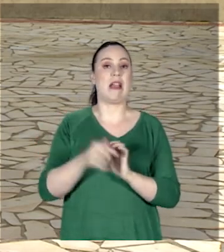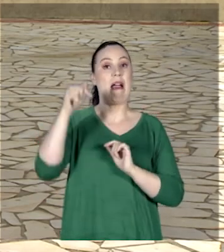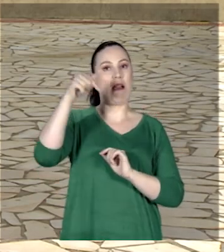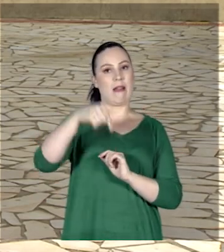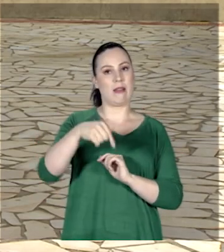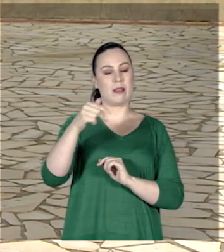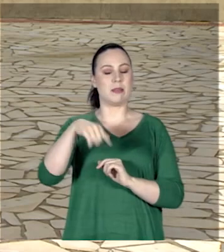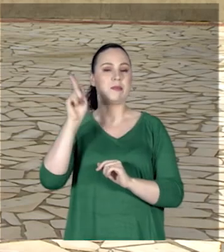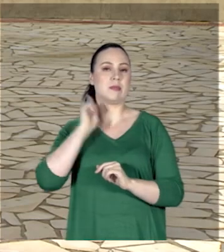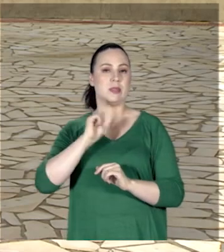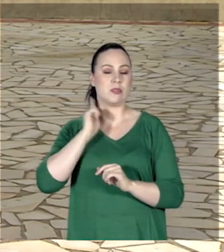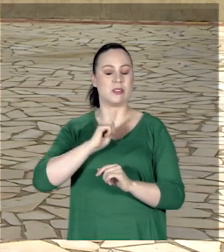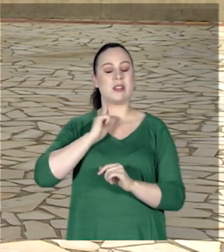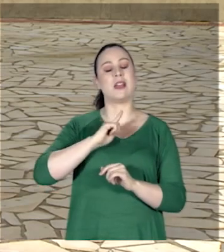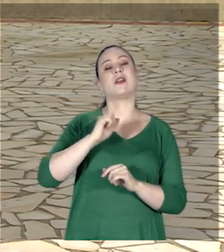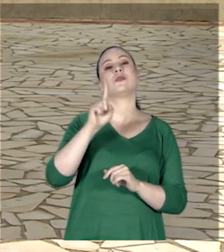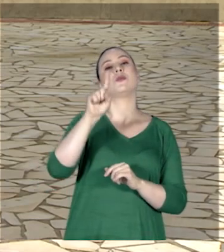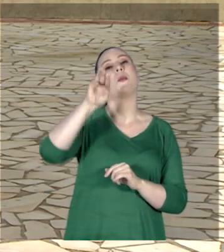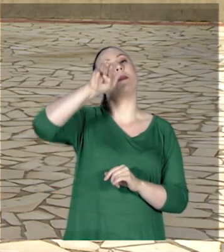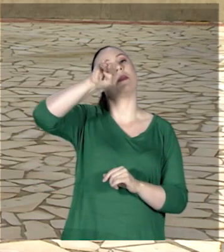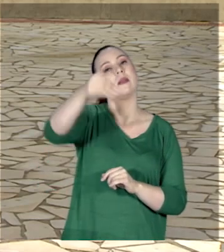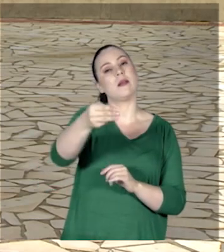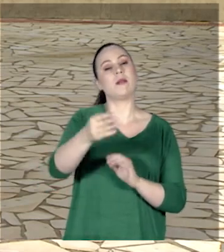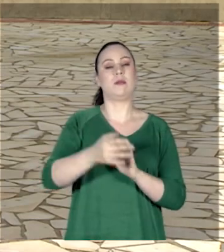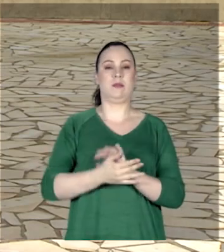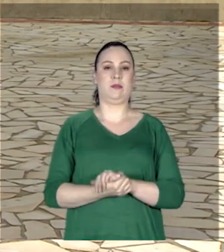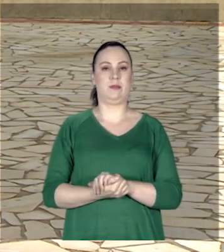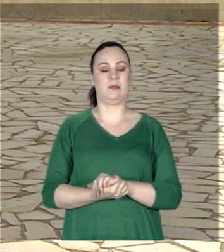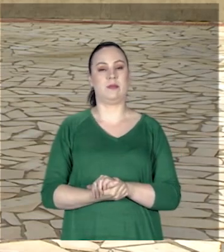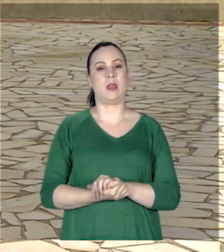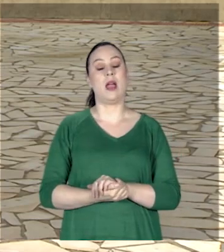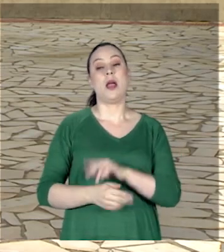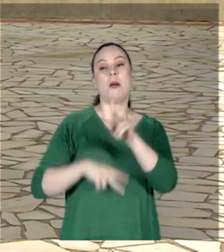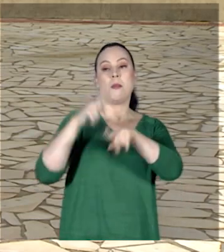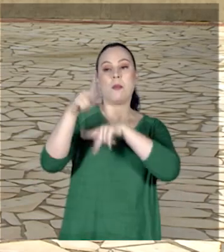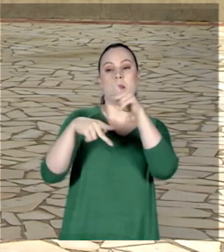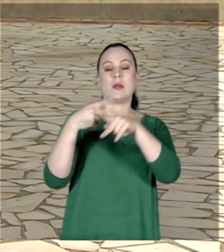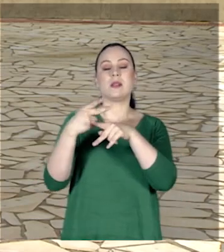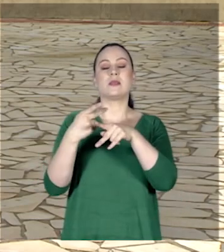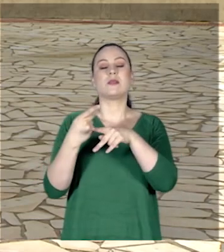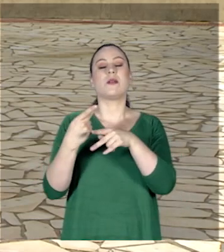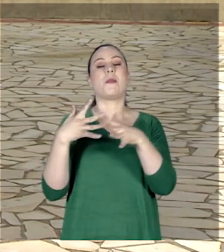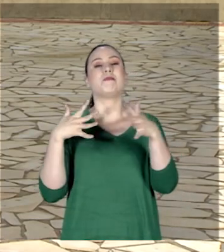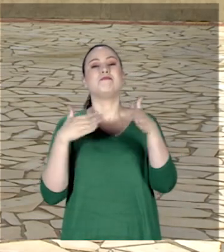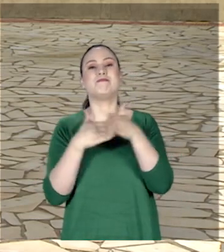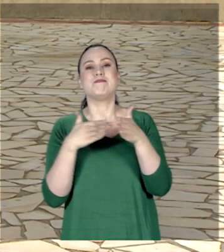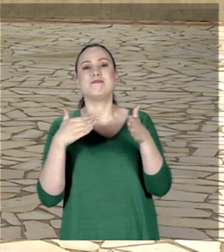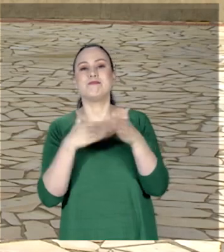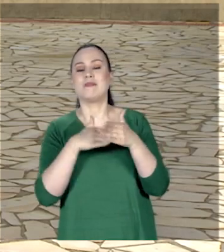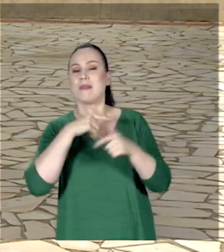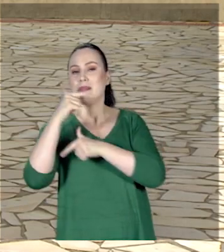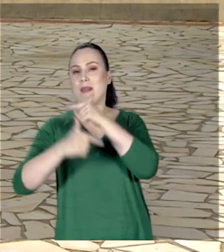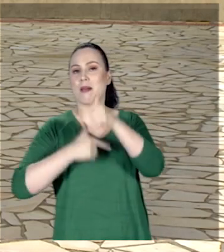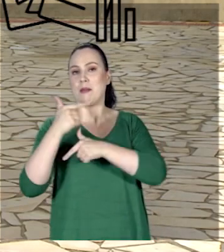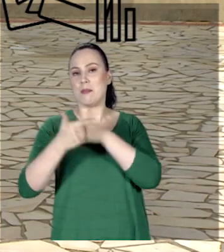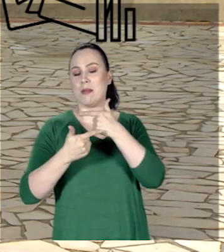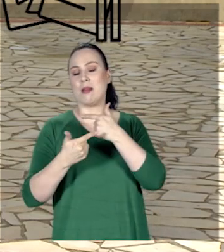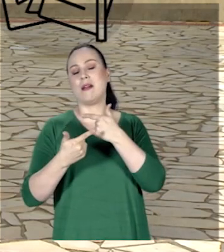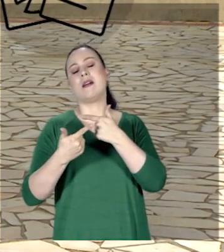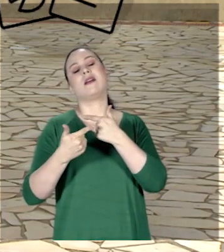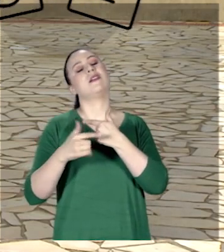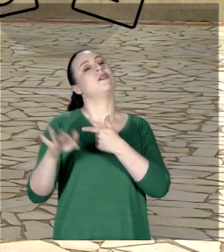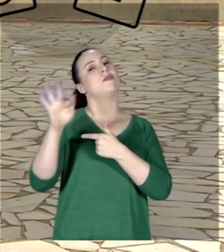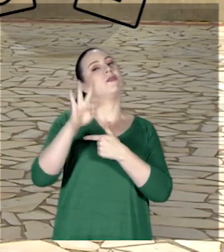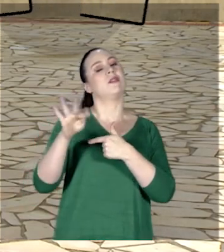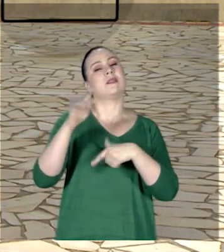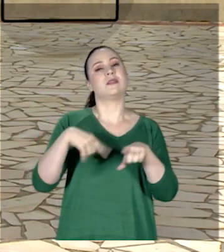de pessoas. Um milhão aqui em Minas Gerais. Esta população tem limitações de acesso ao mercado de trabalho e também